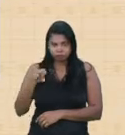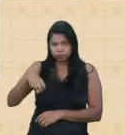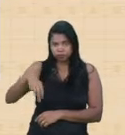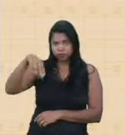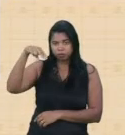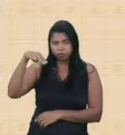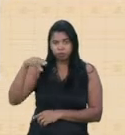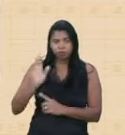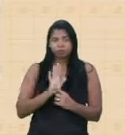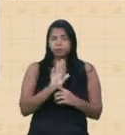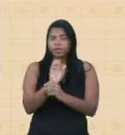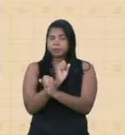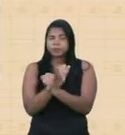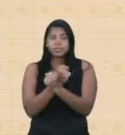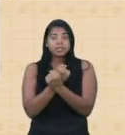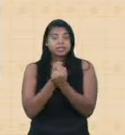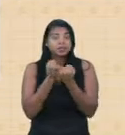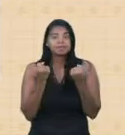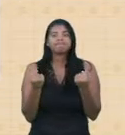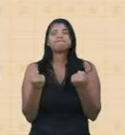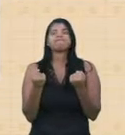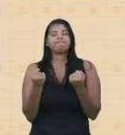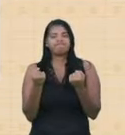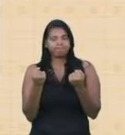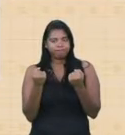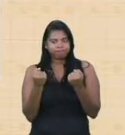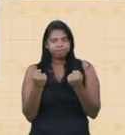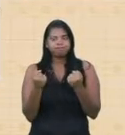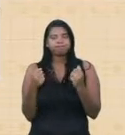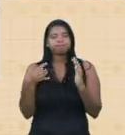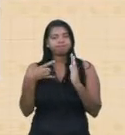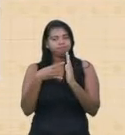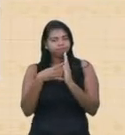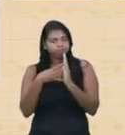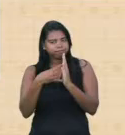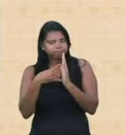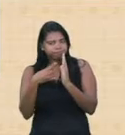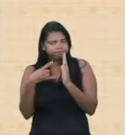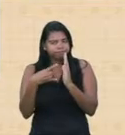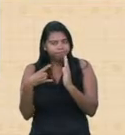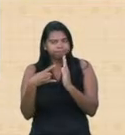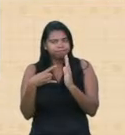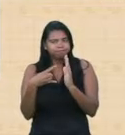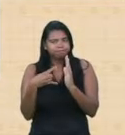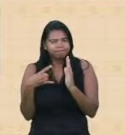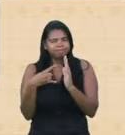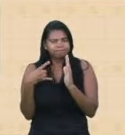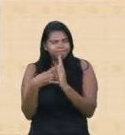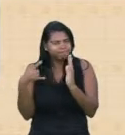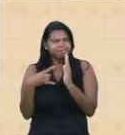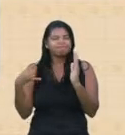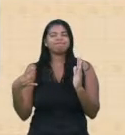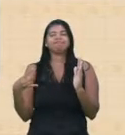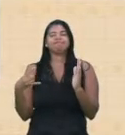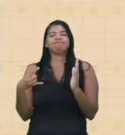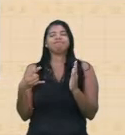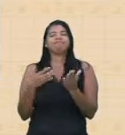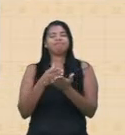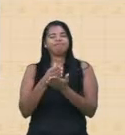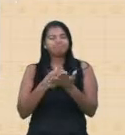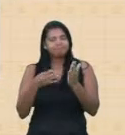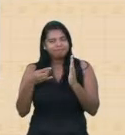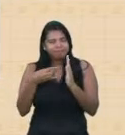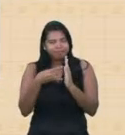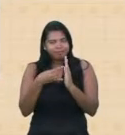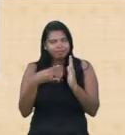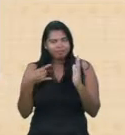é impossível, mesmo que eu quebre esse ímã no meio dele, pegando aqui, dando uma torinha do meio do aço, no meio da